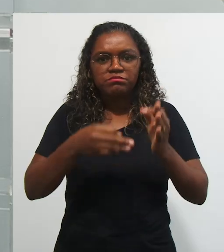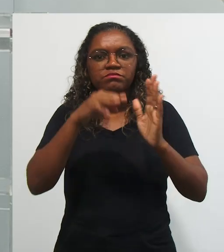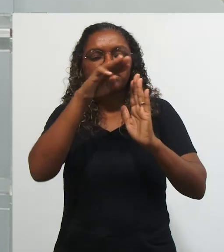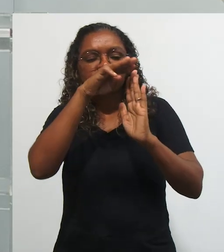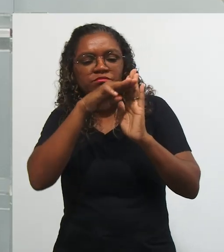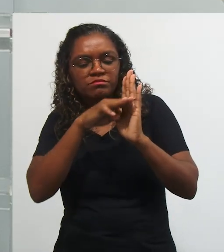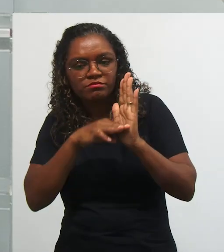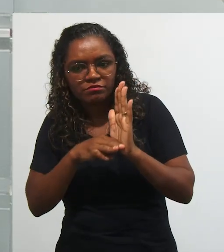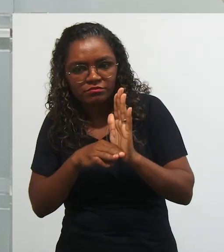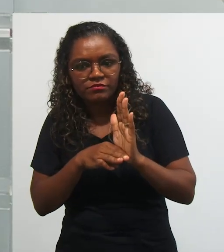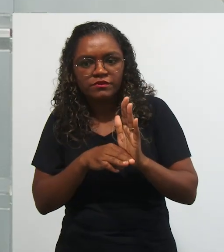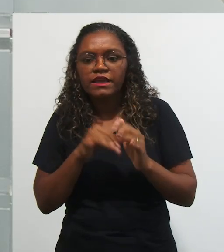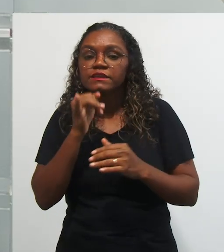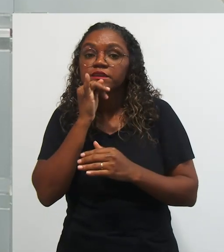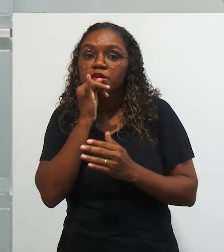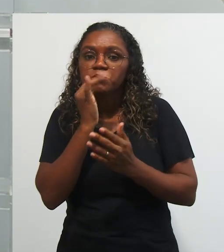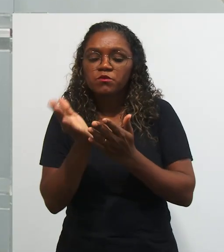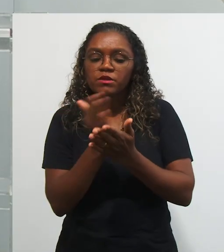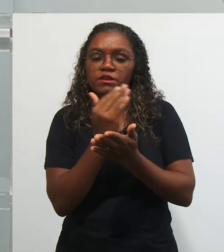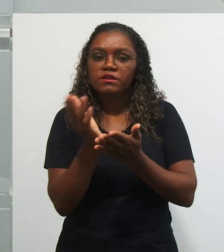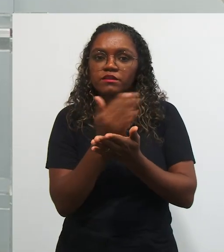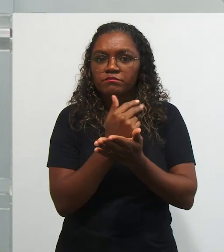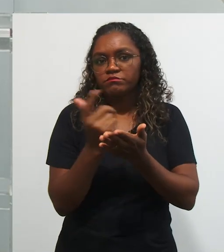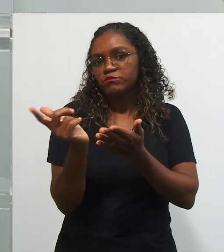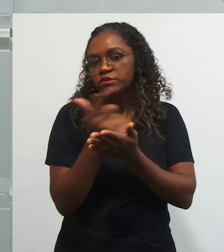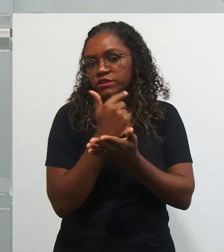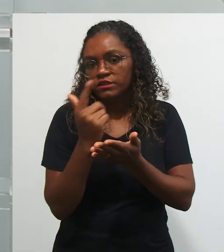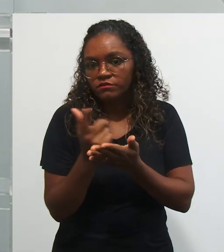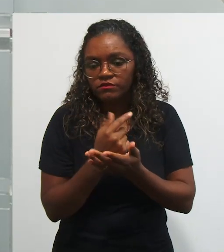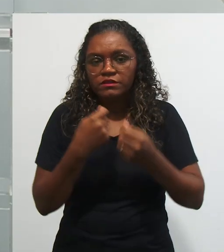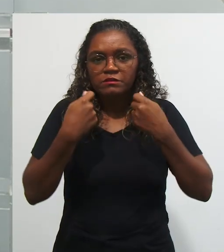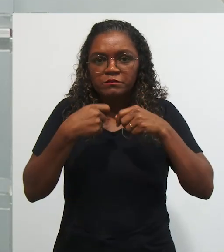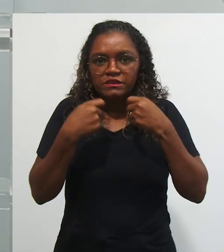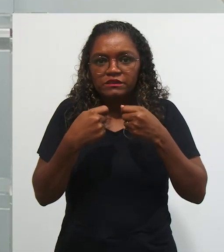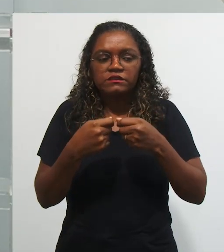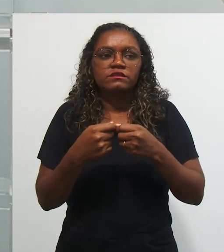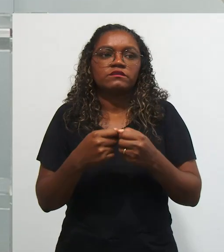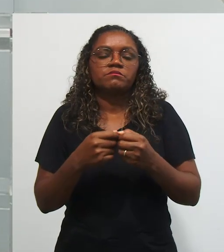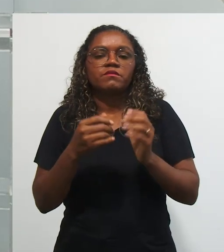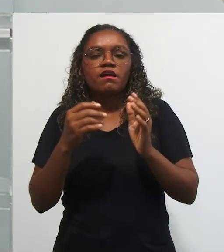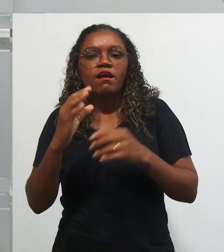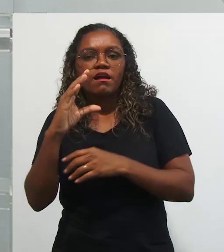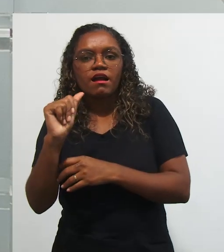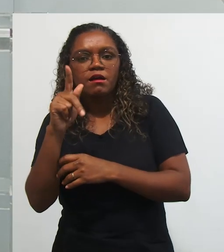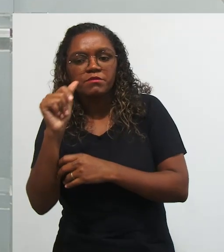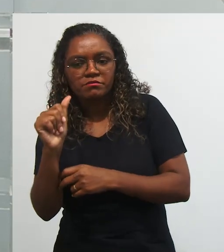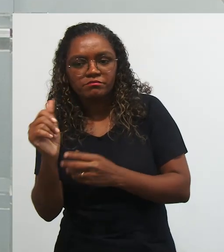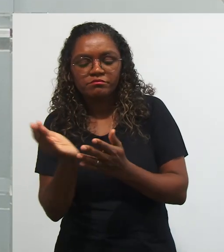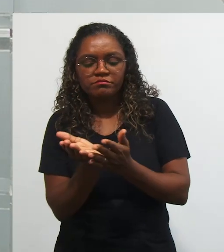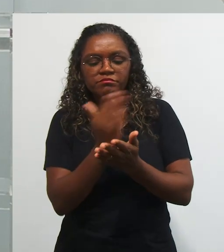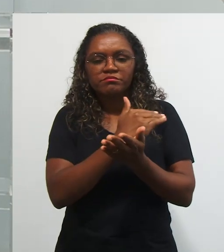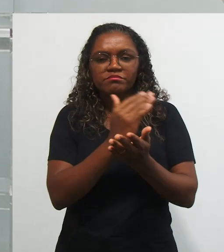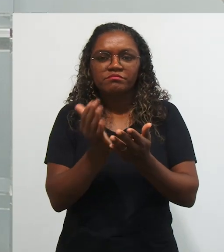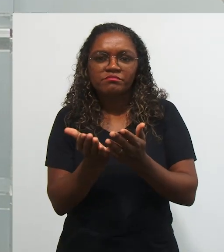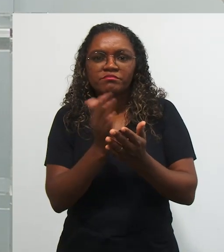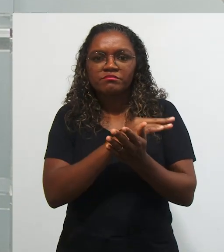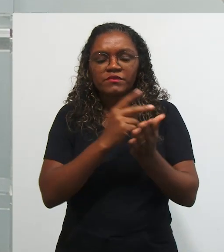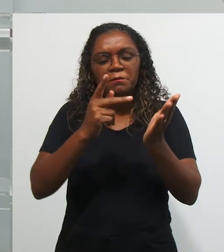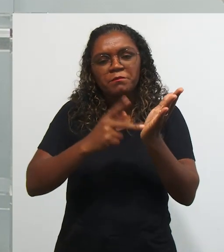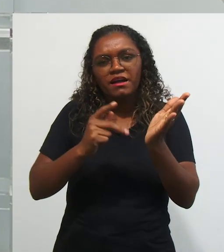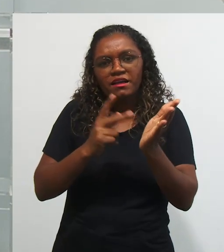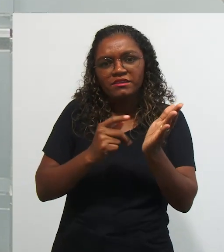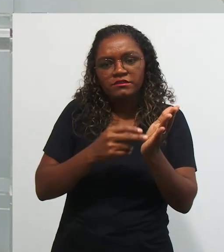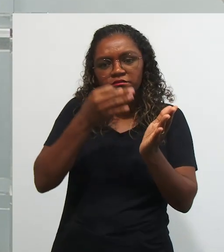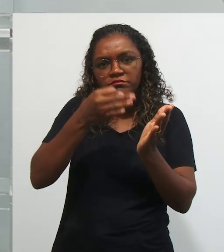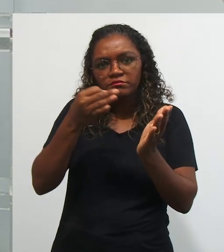produzir um livro, ele tem que ter capa, tem que ter contracapa, frontispício, tem que ter o título,